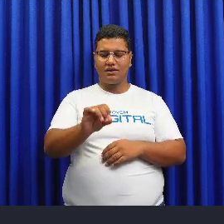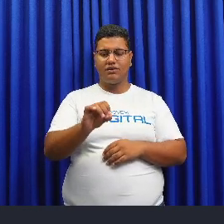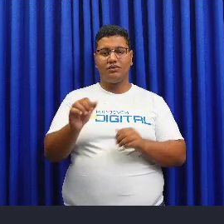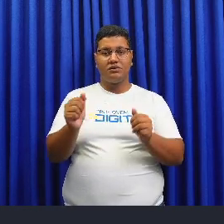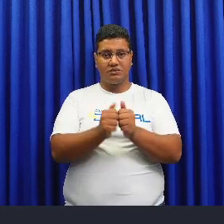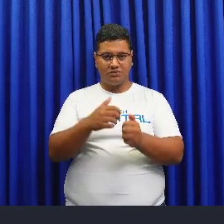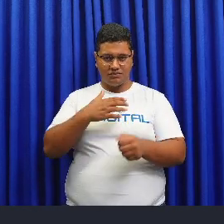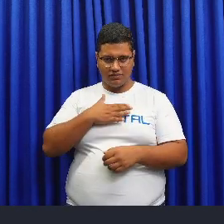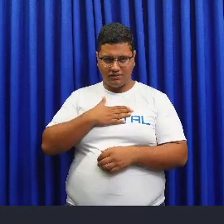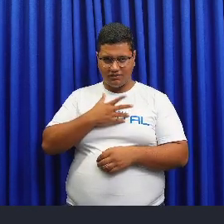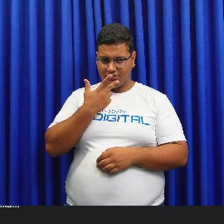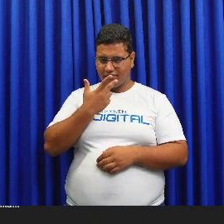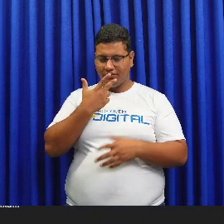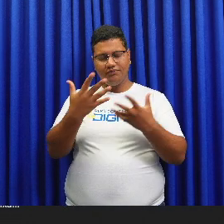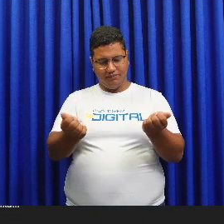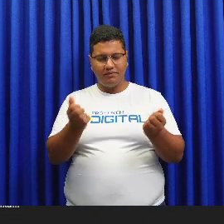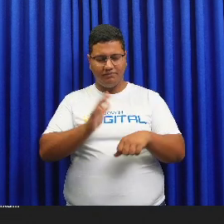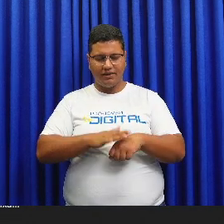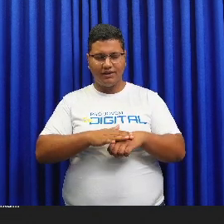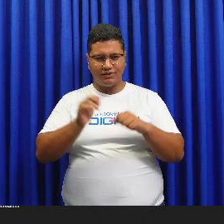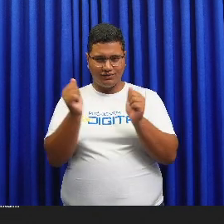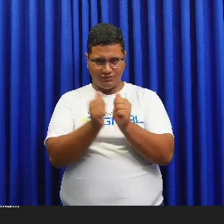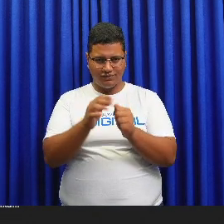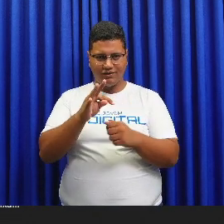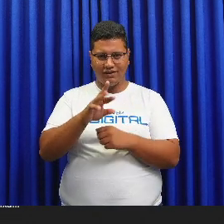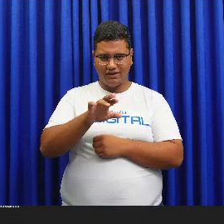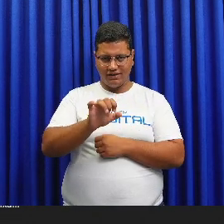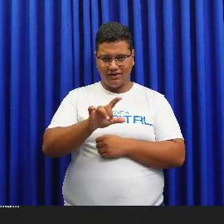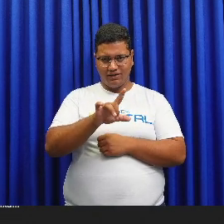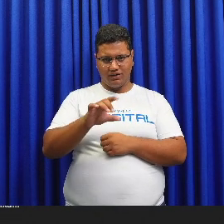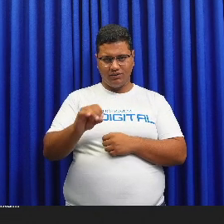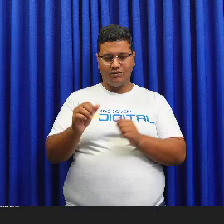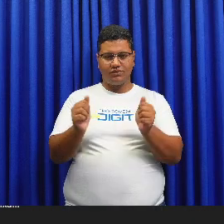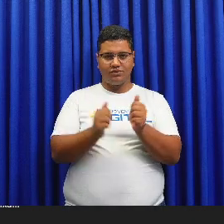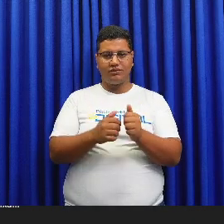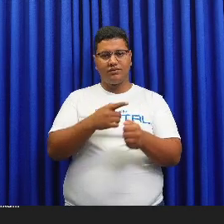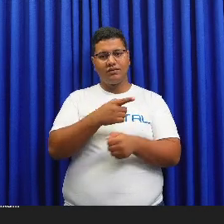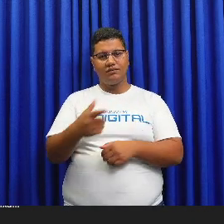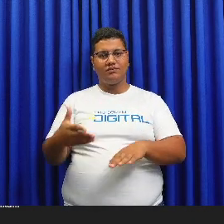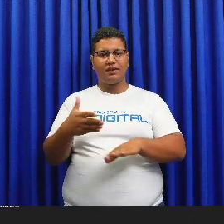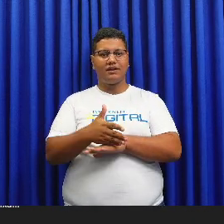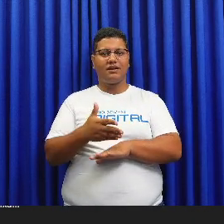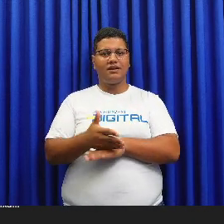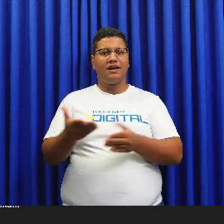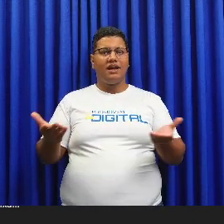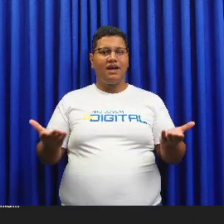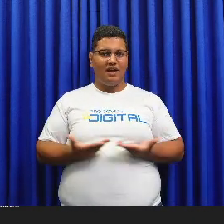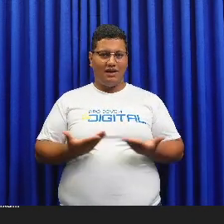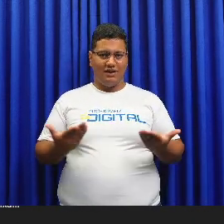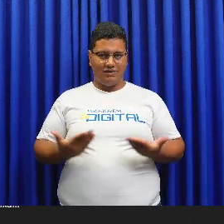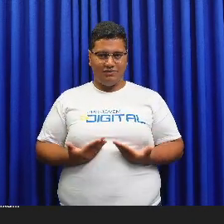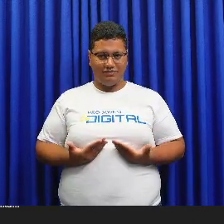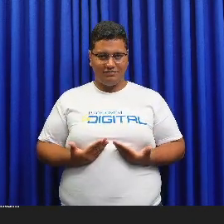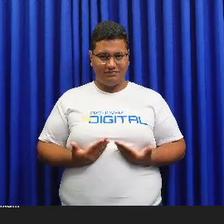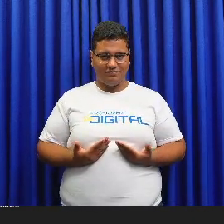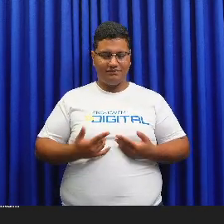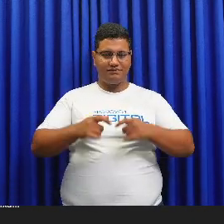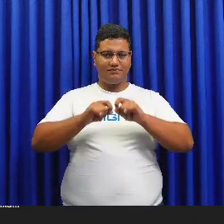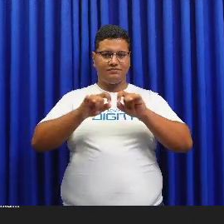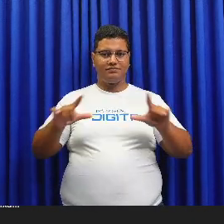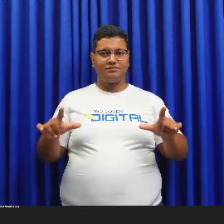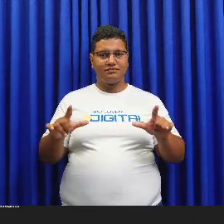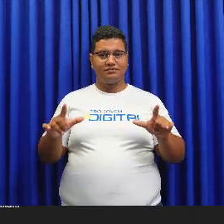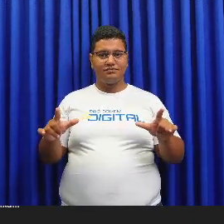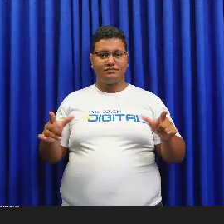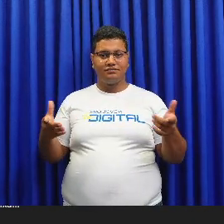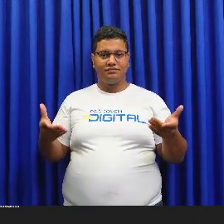vai ver... Vamos fazer junto? Vamos usar o Trello juntos, tá bom? Acesse aí agora. Vamos abrir uma aba